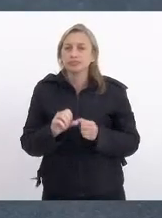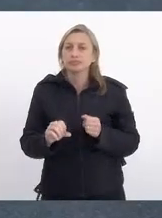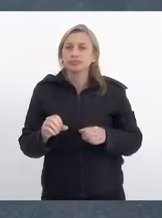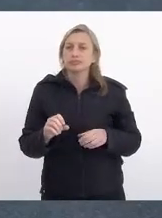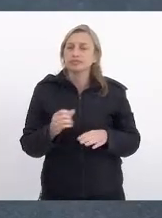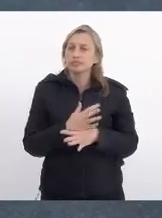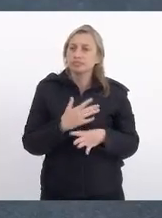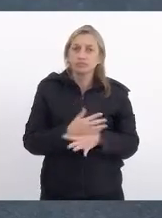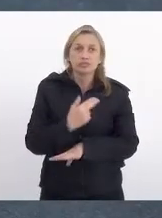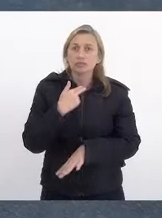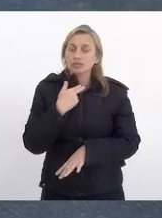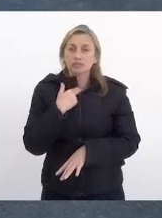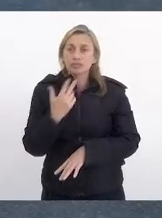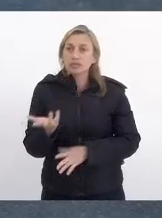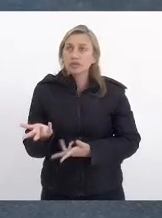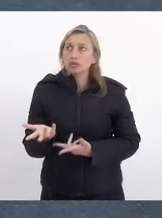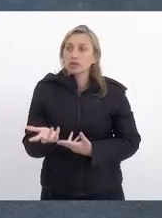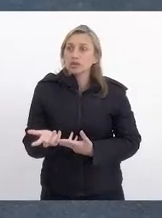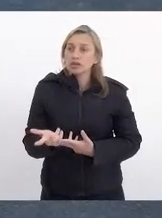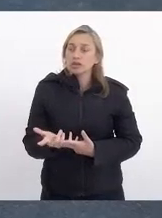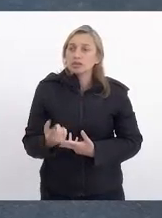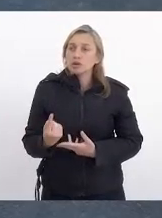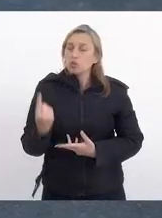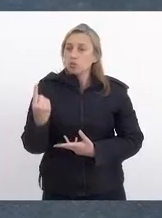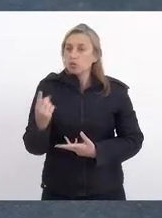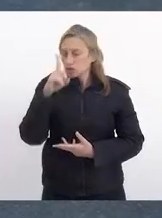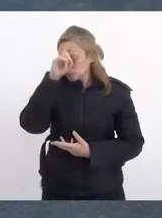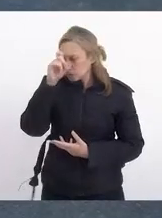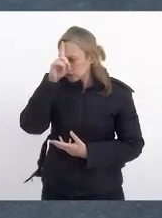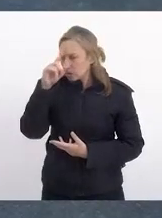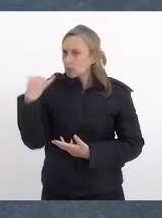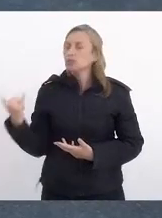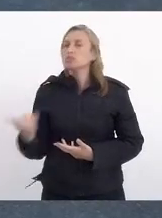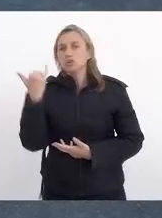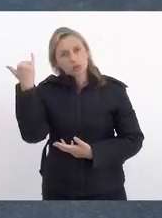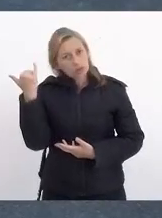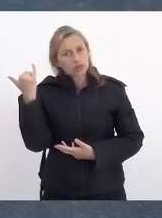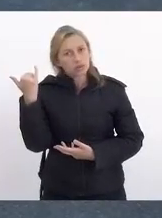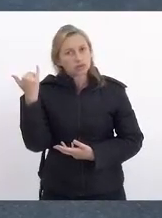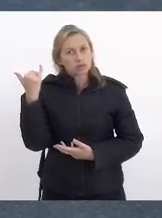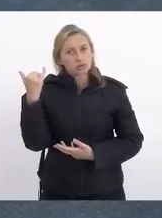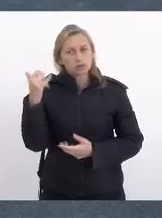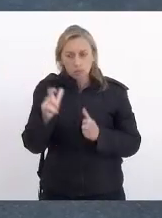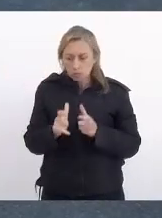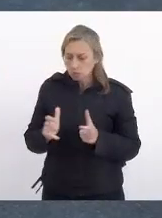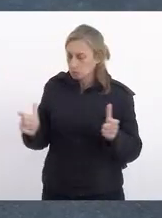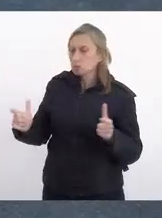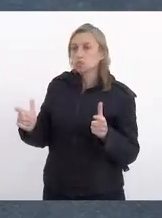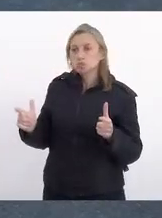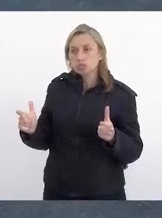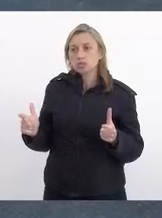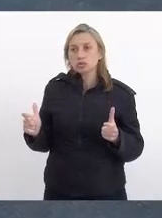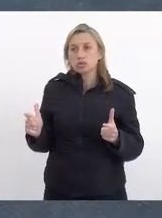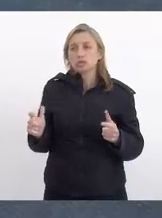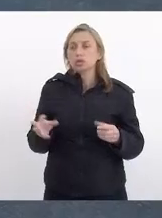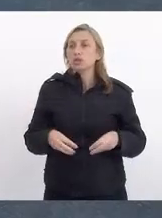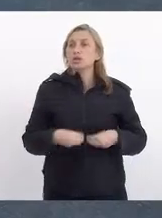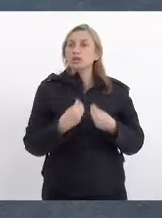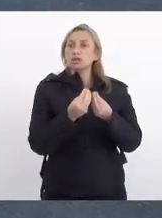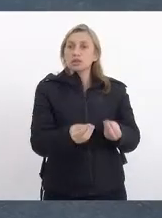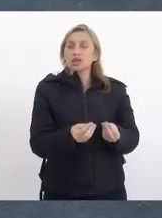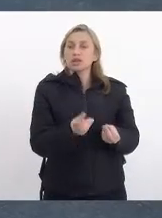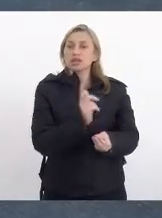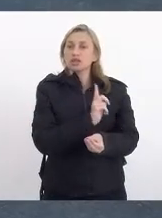cidade mas não podemos pegar um hospital tão importante de tamanho envergadura e da na